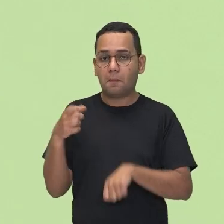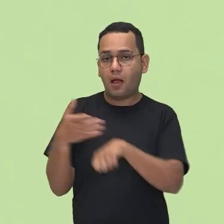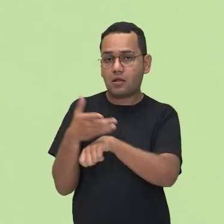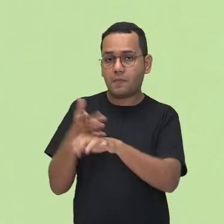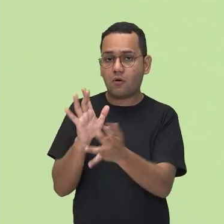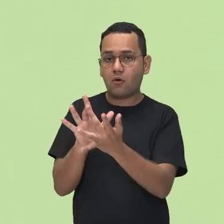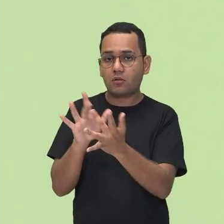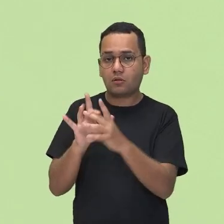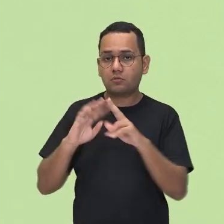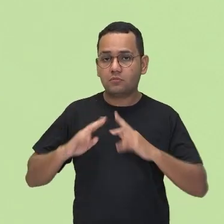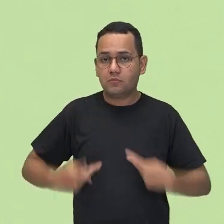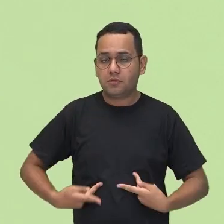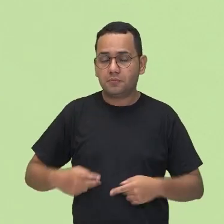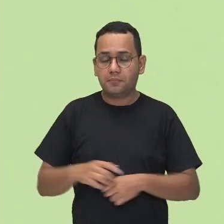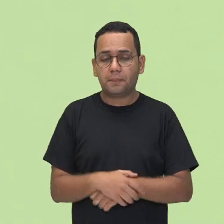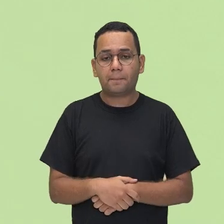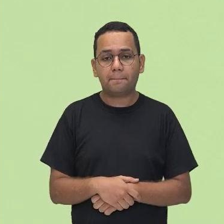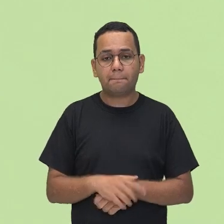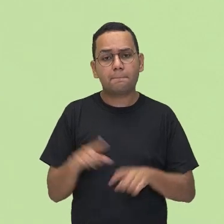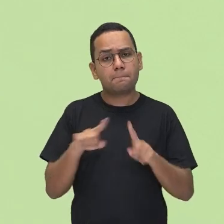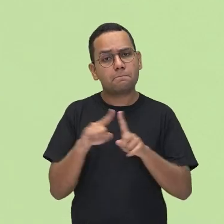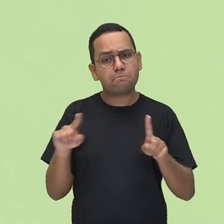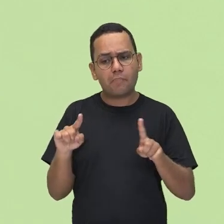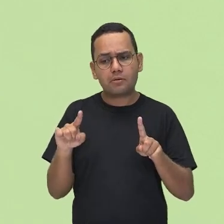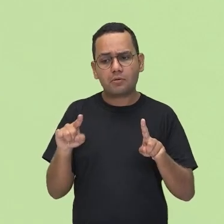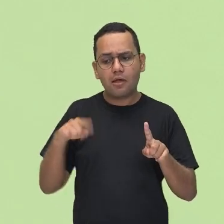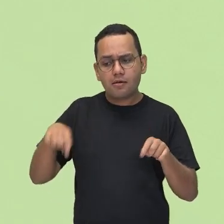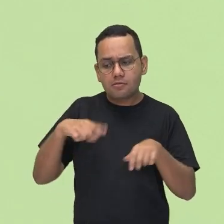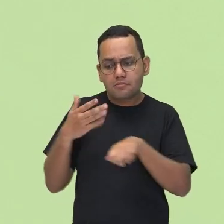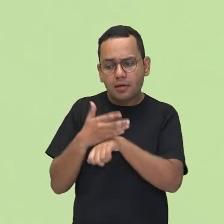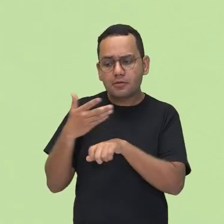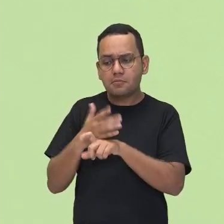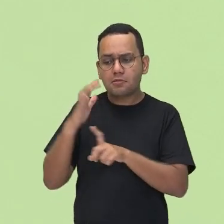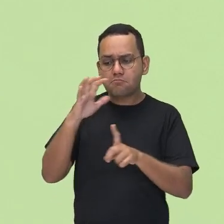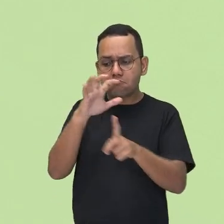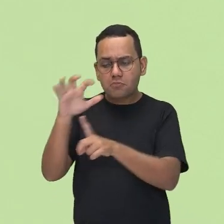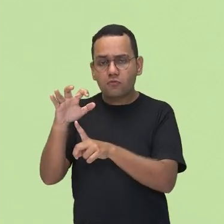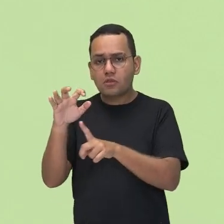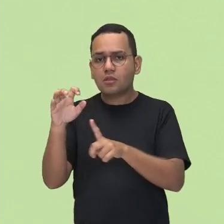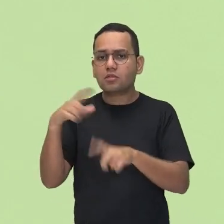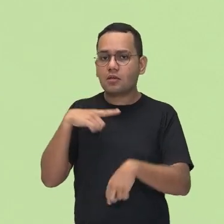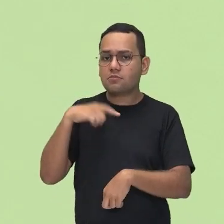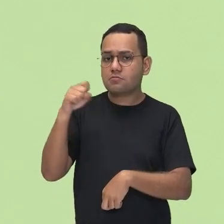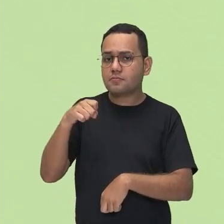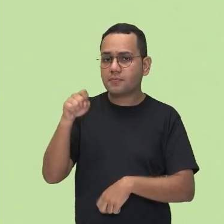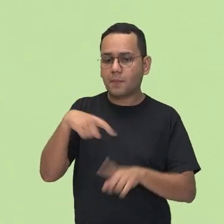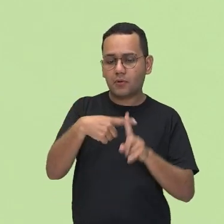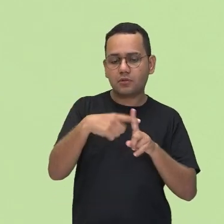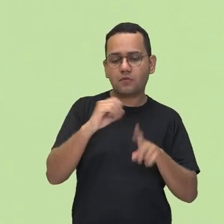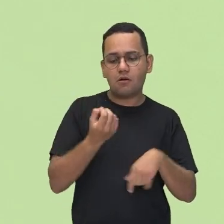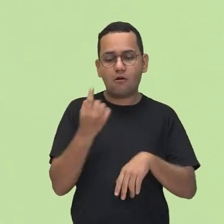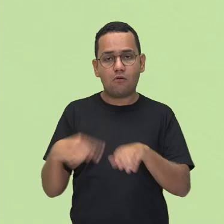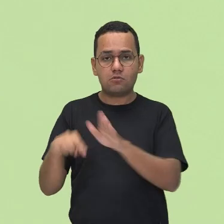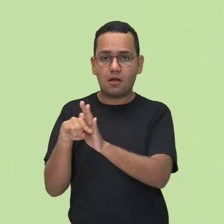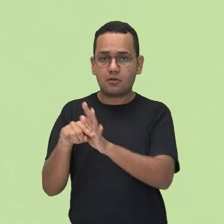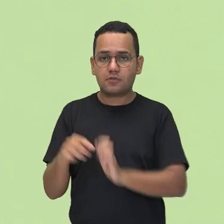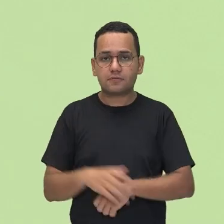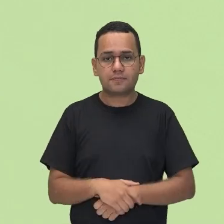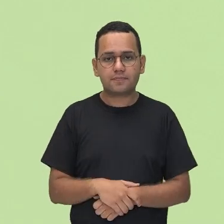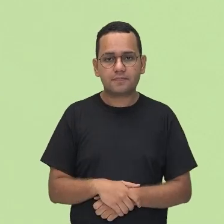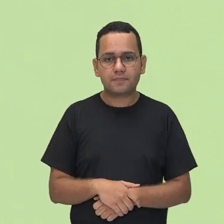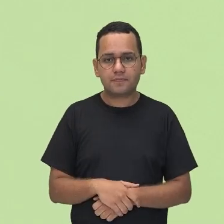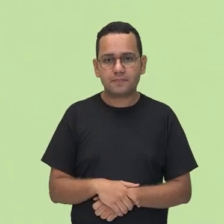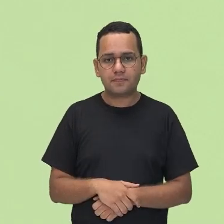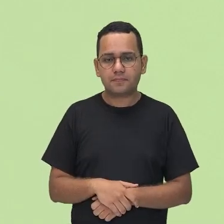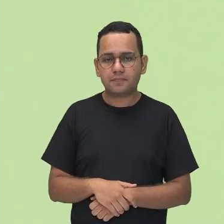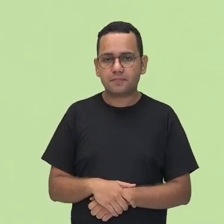esse homem pode causar ali influências positivas, influências negativas, mas que